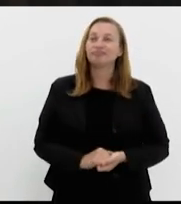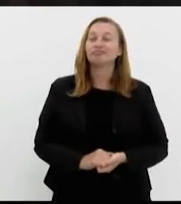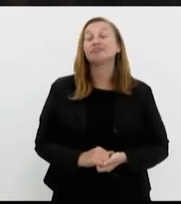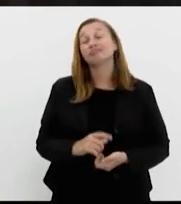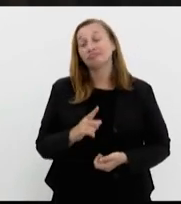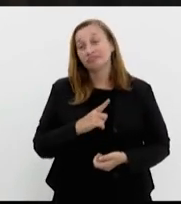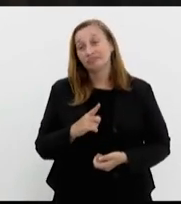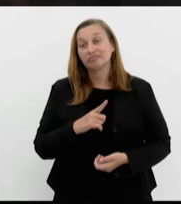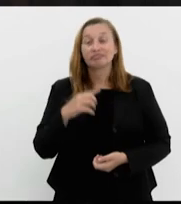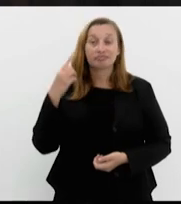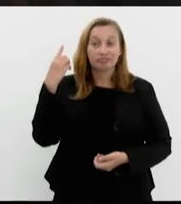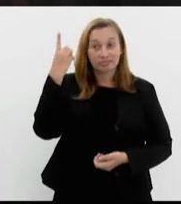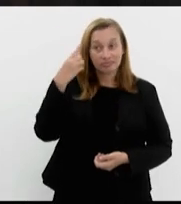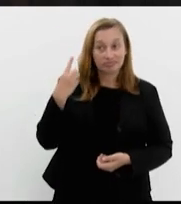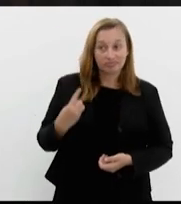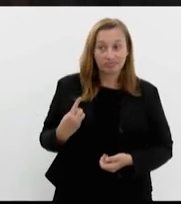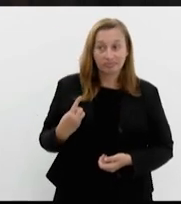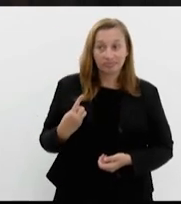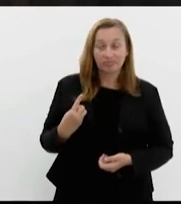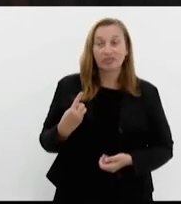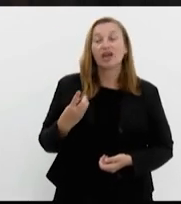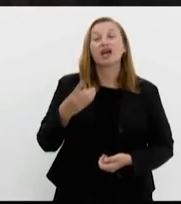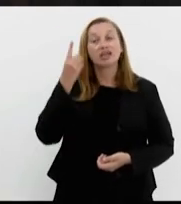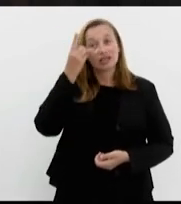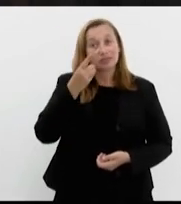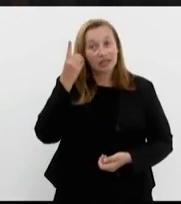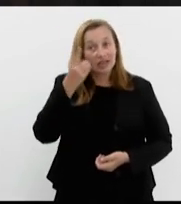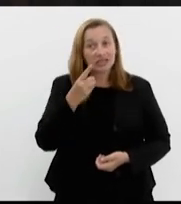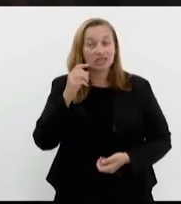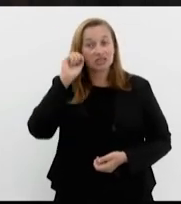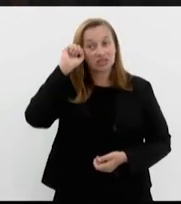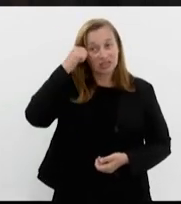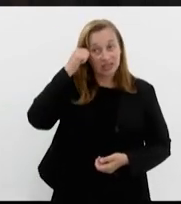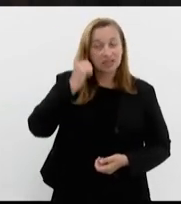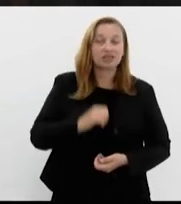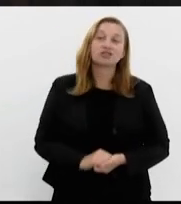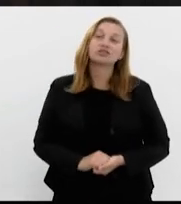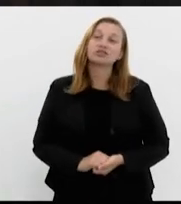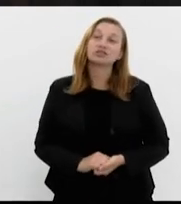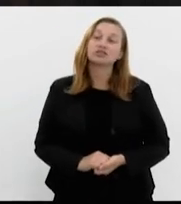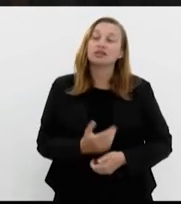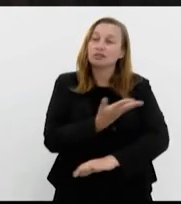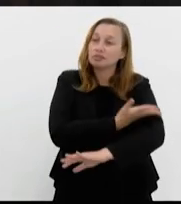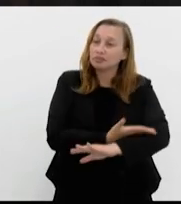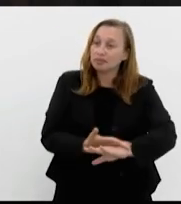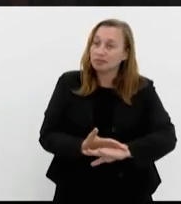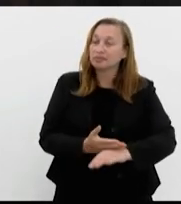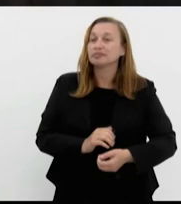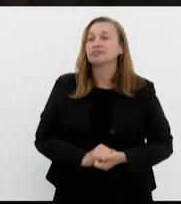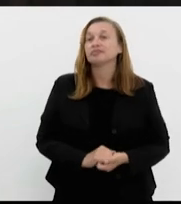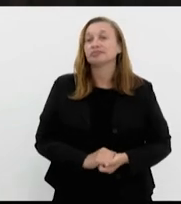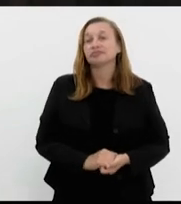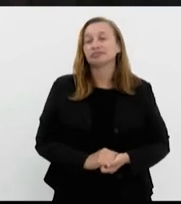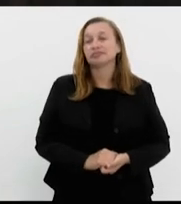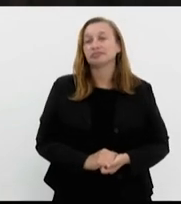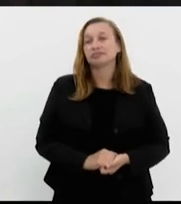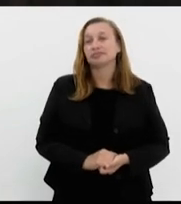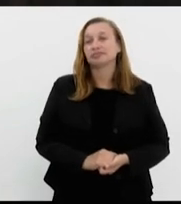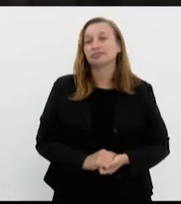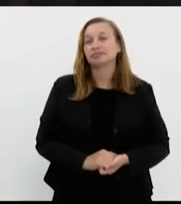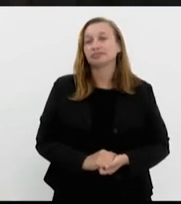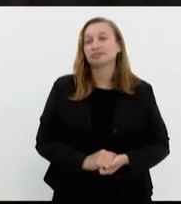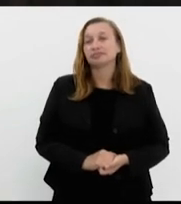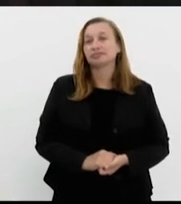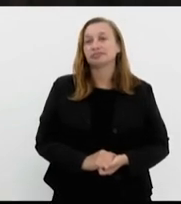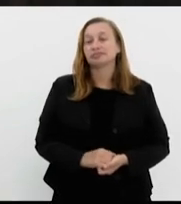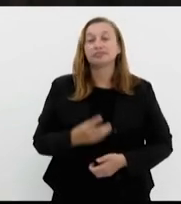Temos deputadas negras, temos deputadas brancas, temos